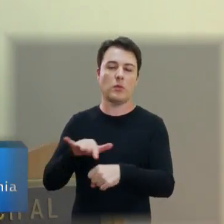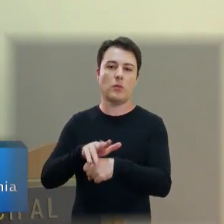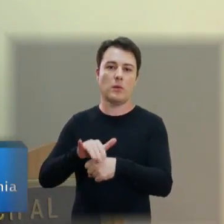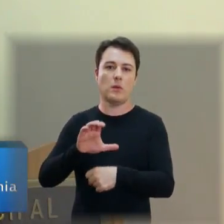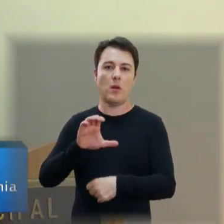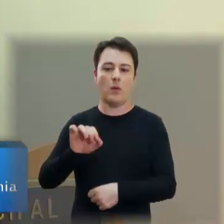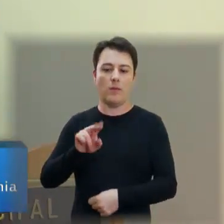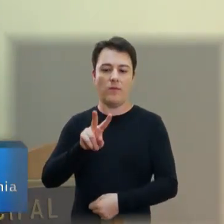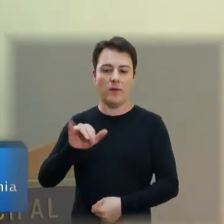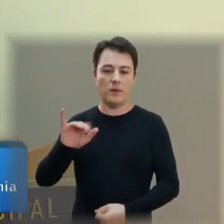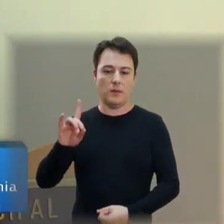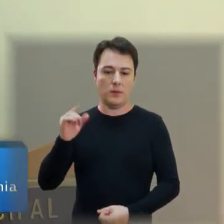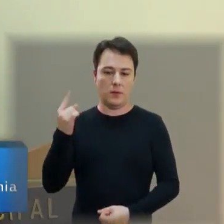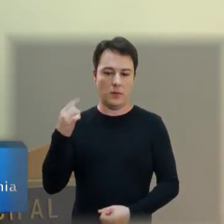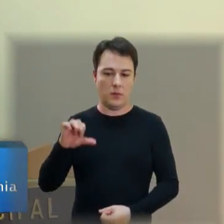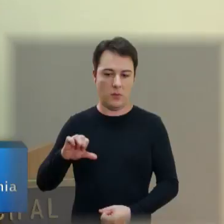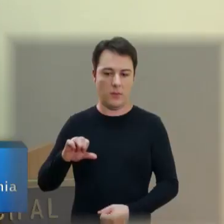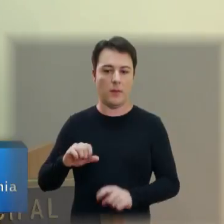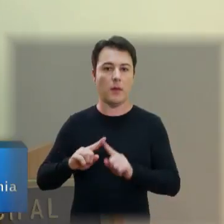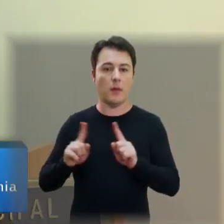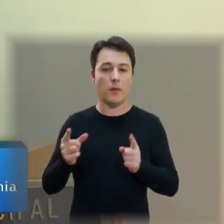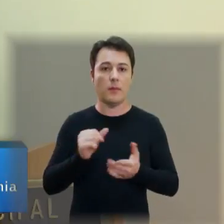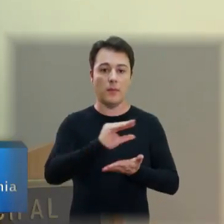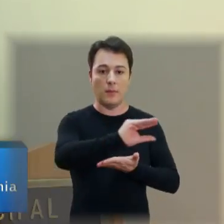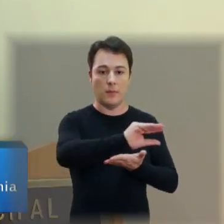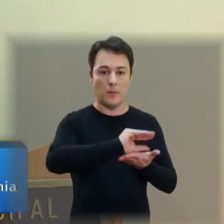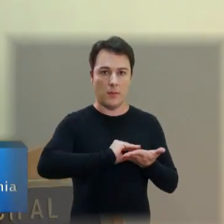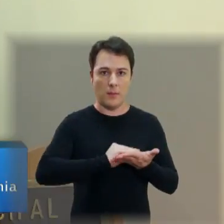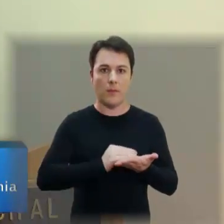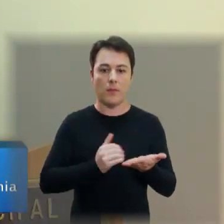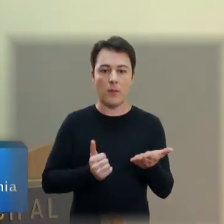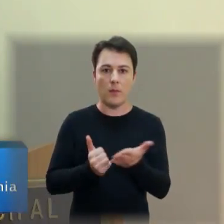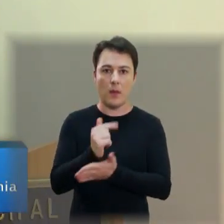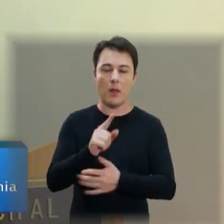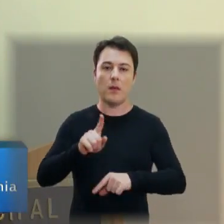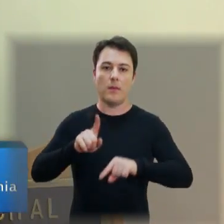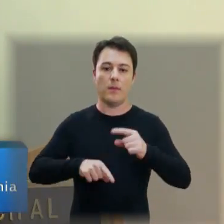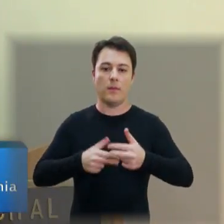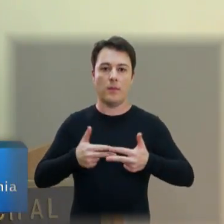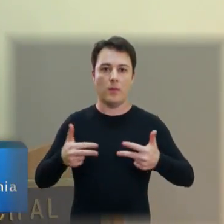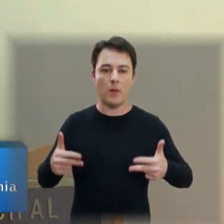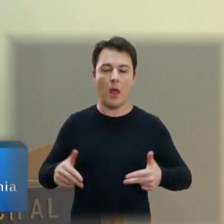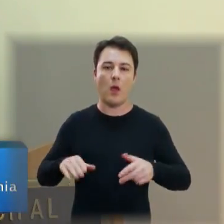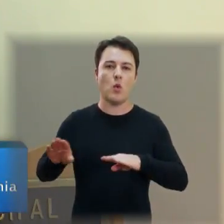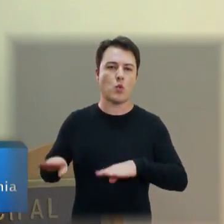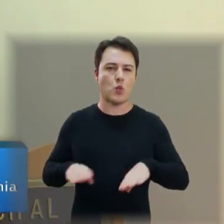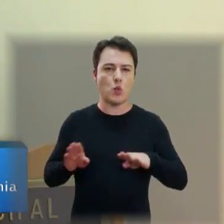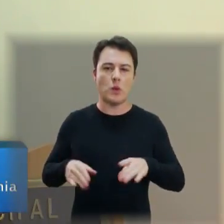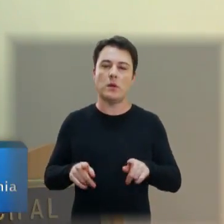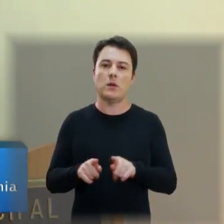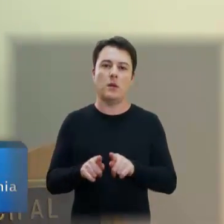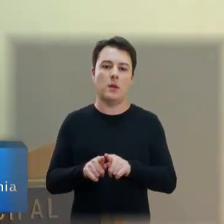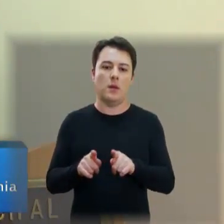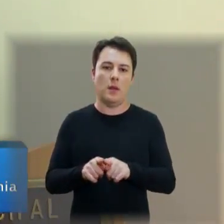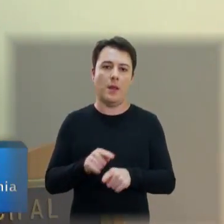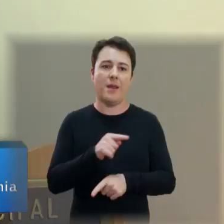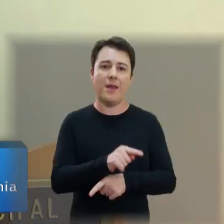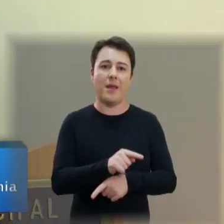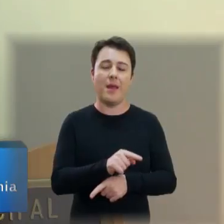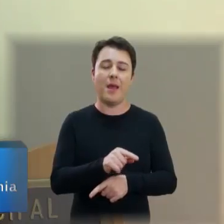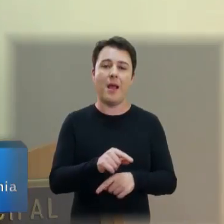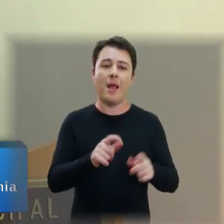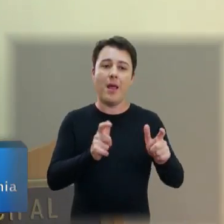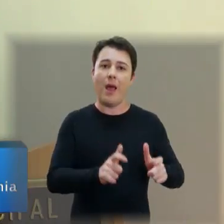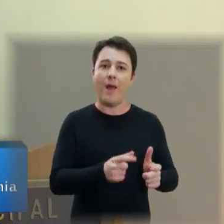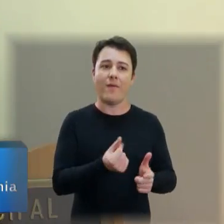Covid-19, em contrapartida, a dotação destinada à aquisição de materiais de consumo se encontra com saldo insuficiente